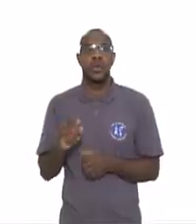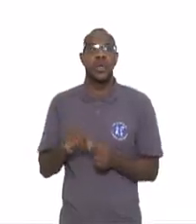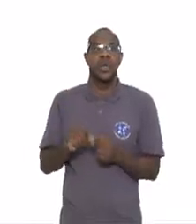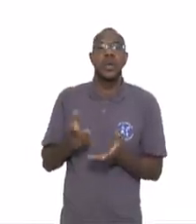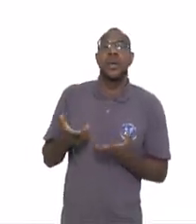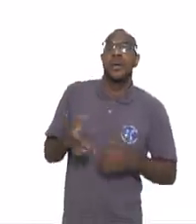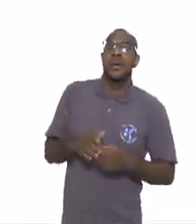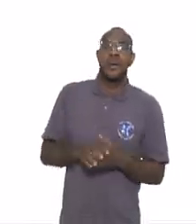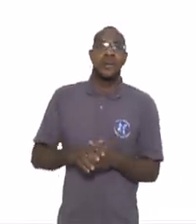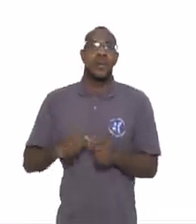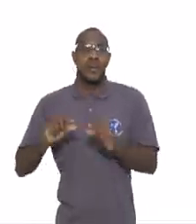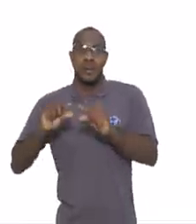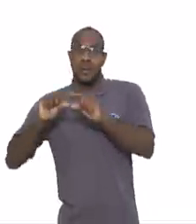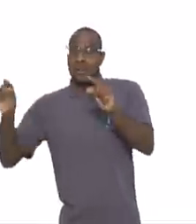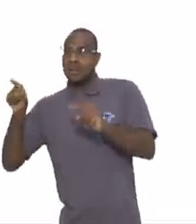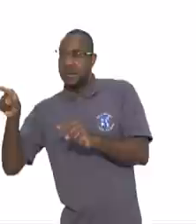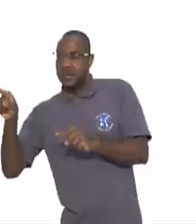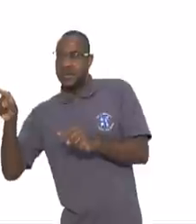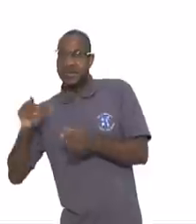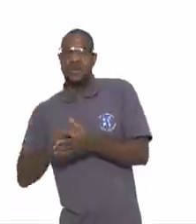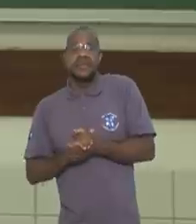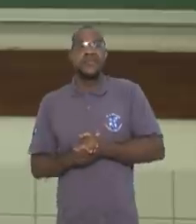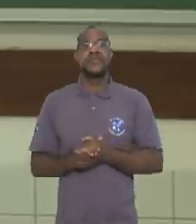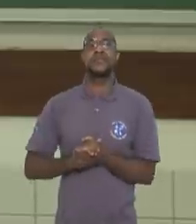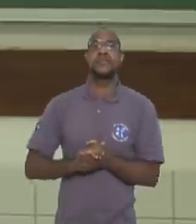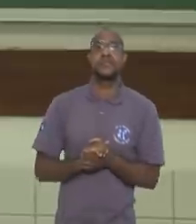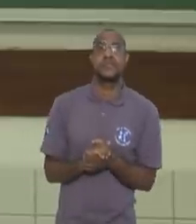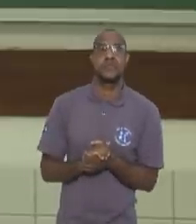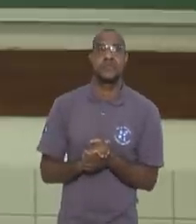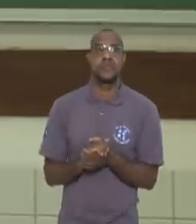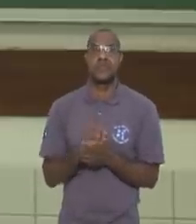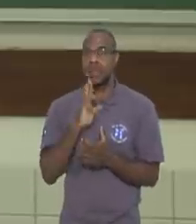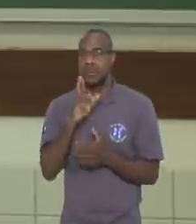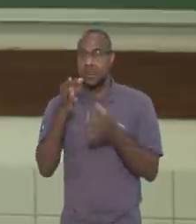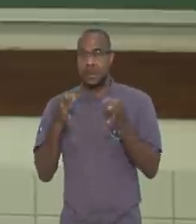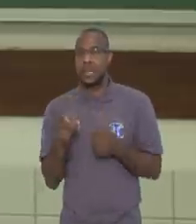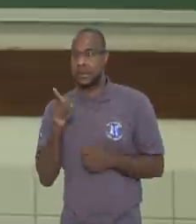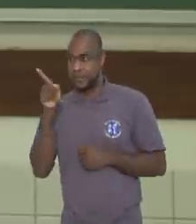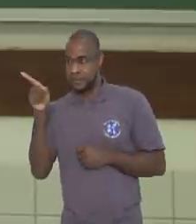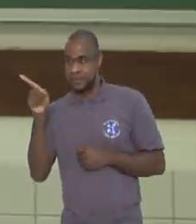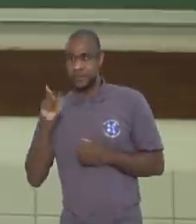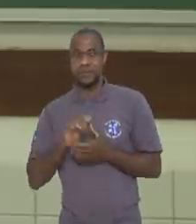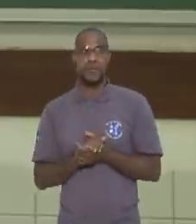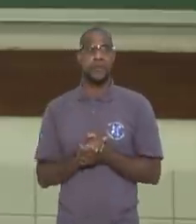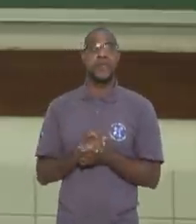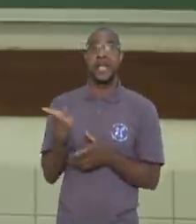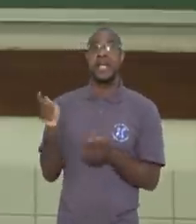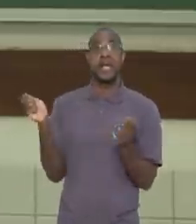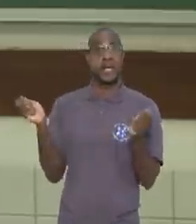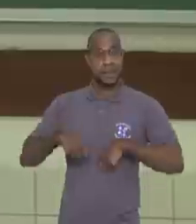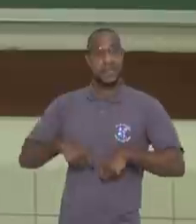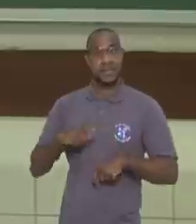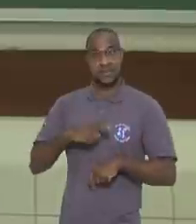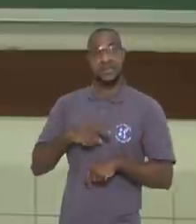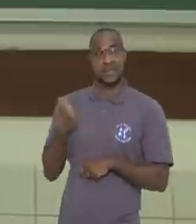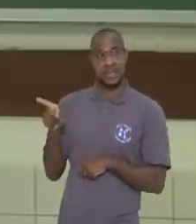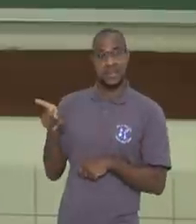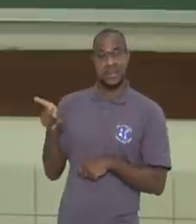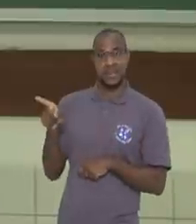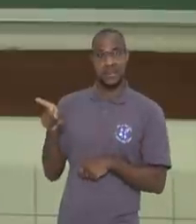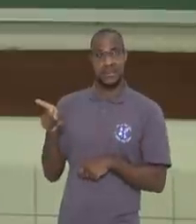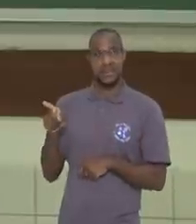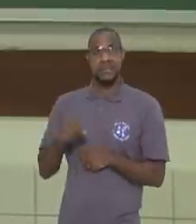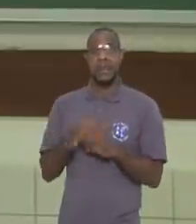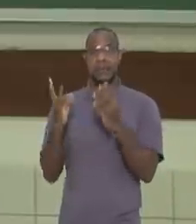liberando subprodutos menos tóxicos ou até atóxicos, ou seja, que não são tóxicos. Então, essa é a capacidade que ele tem que ter para